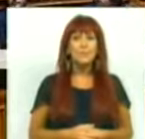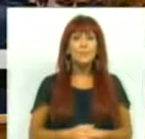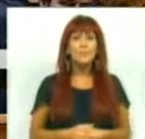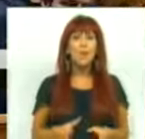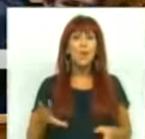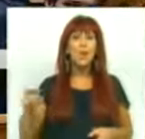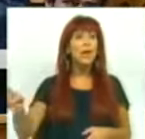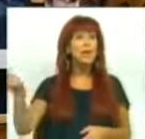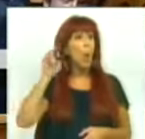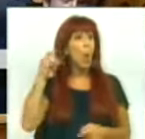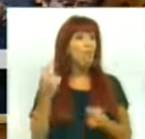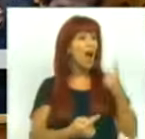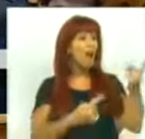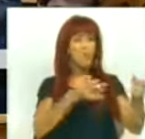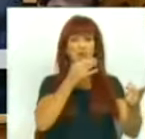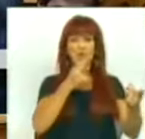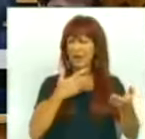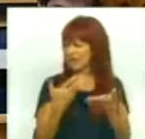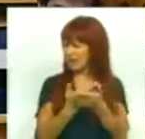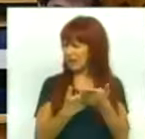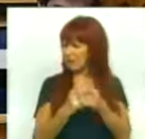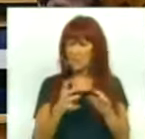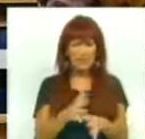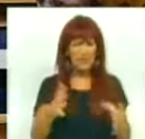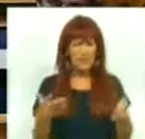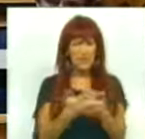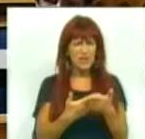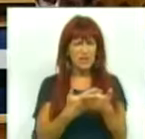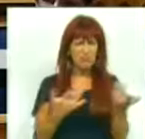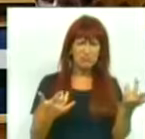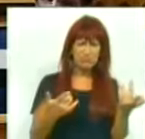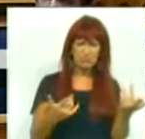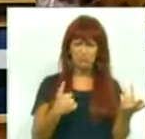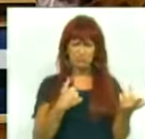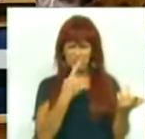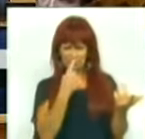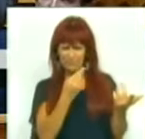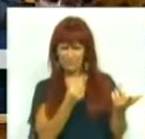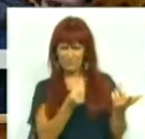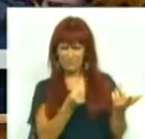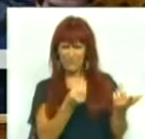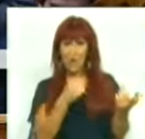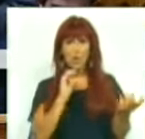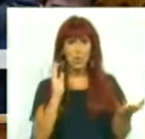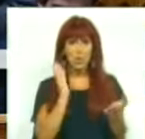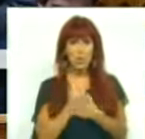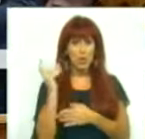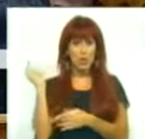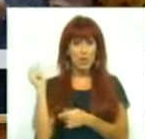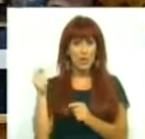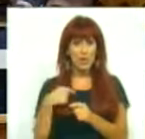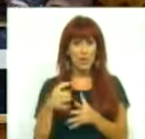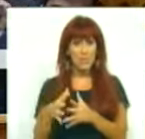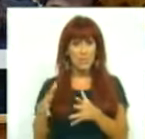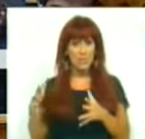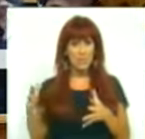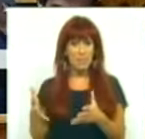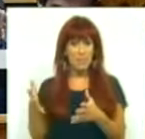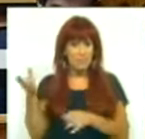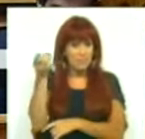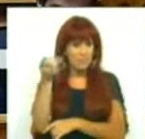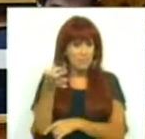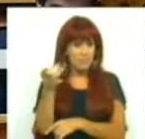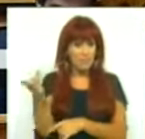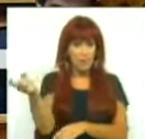Ao ouvir falar alguns sobre a economia e sobre o crescimento económico, até parece que nós nos últimos anos estivemos a crescer mais do